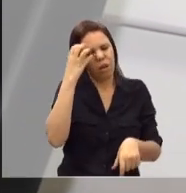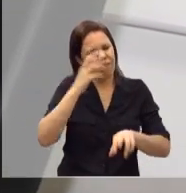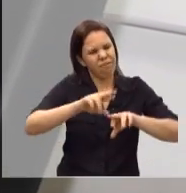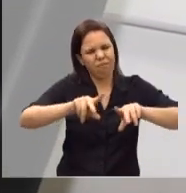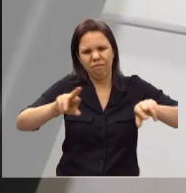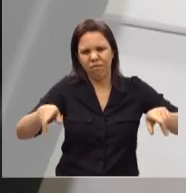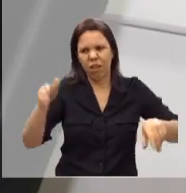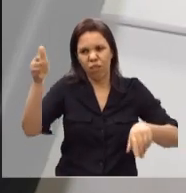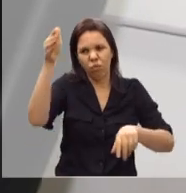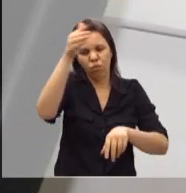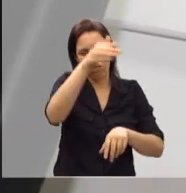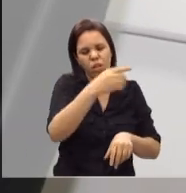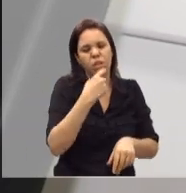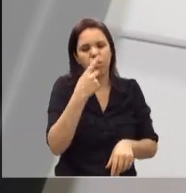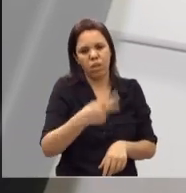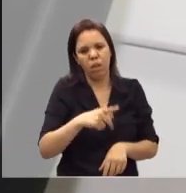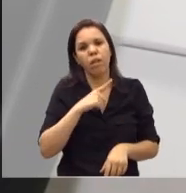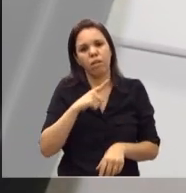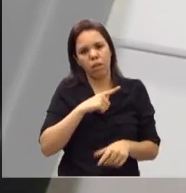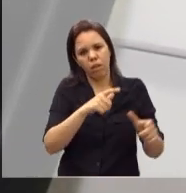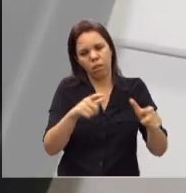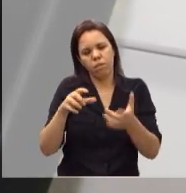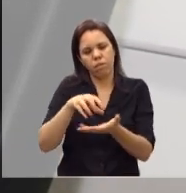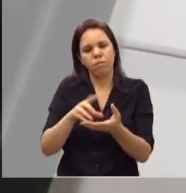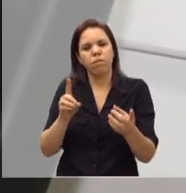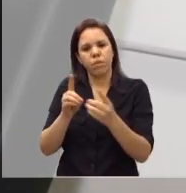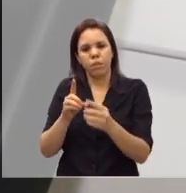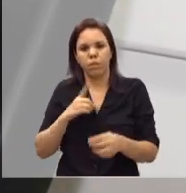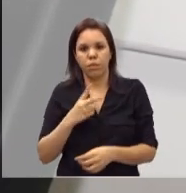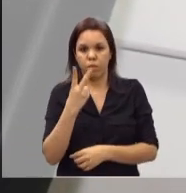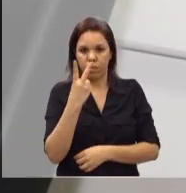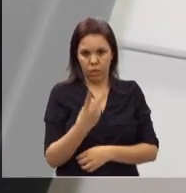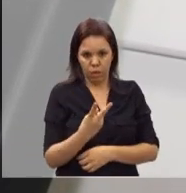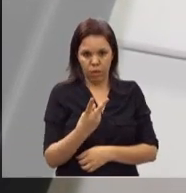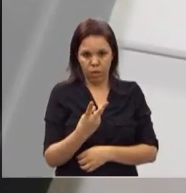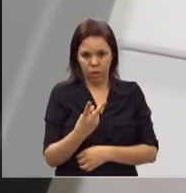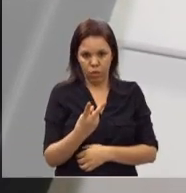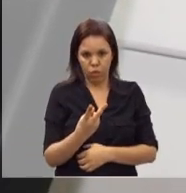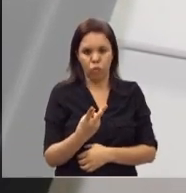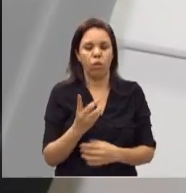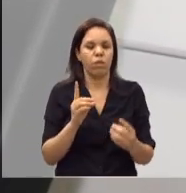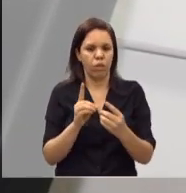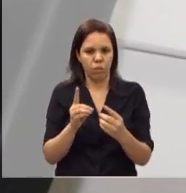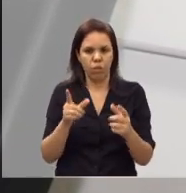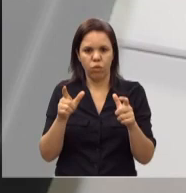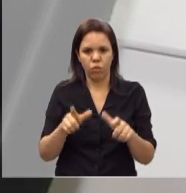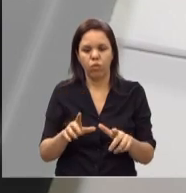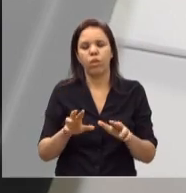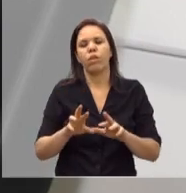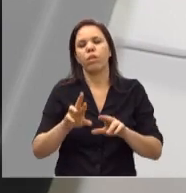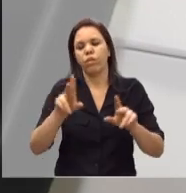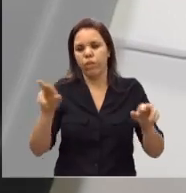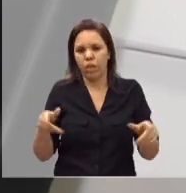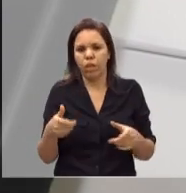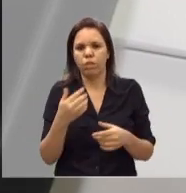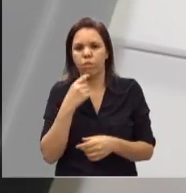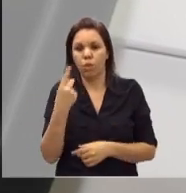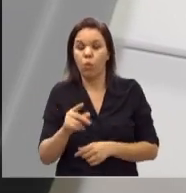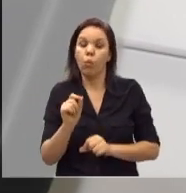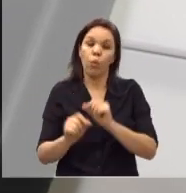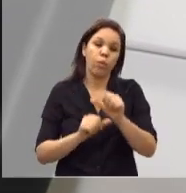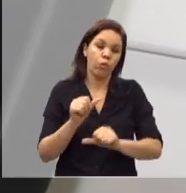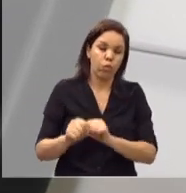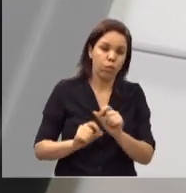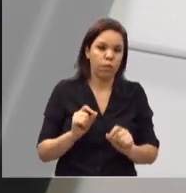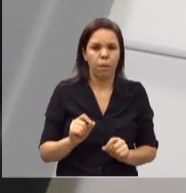também, né? Eu tenho nessas bases. Então eu tenho 2 perfis de assessoria. Mas o que mudou foi realmente com o